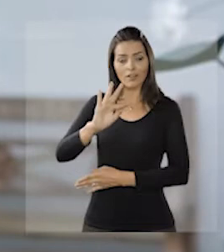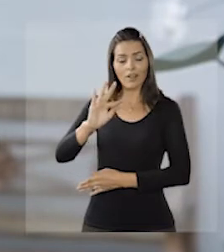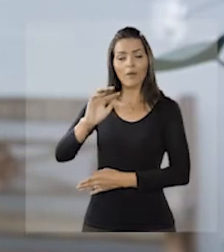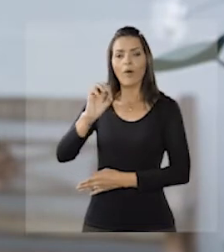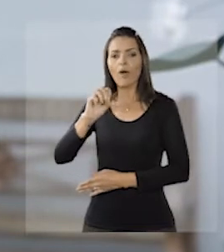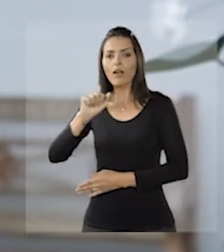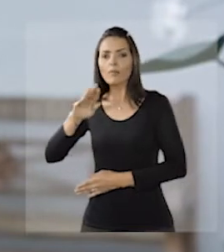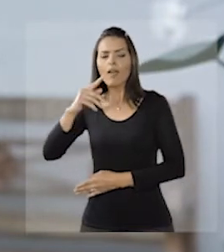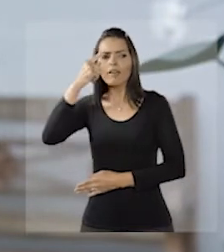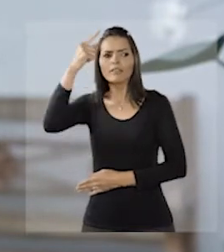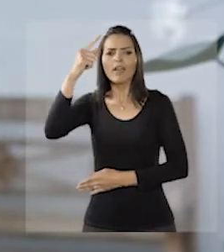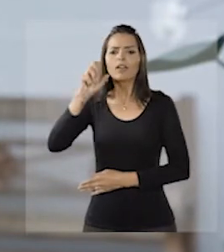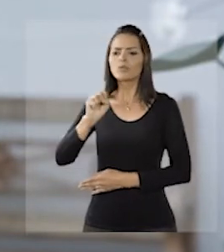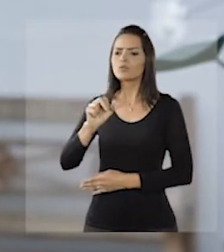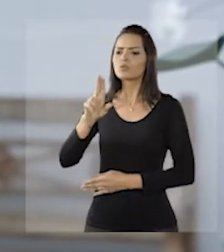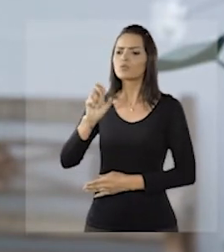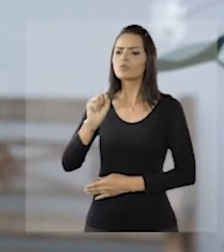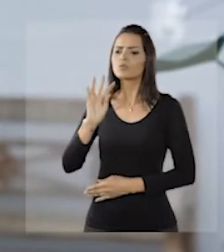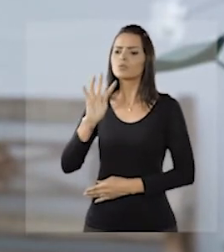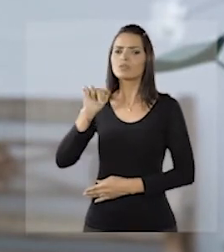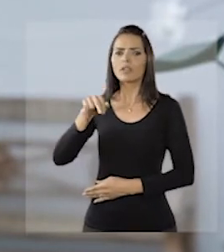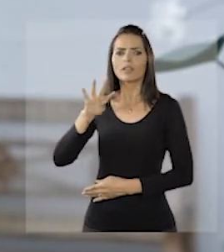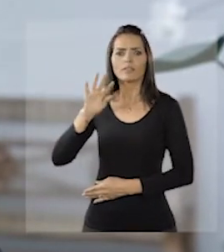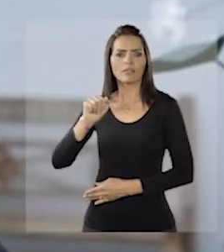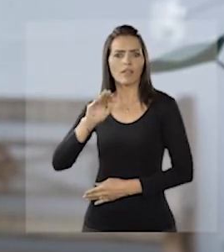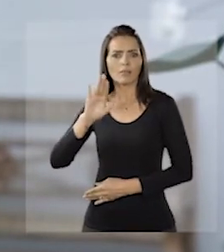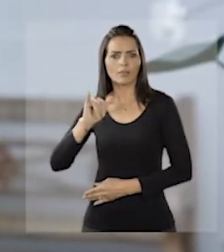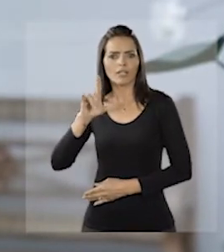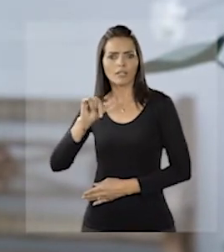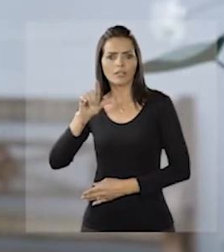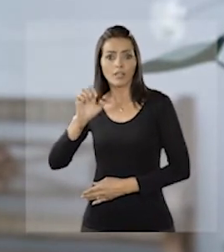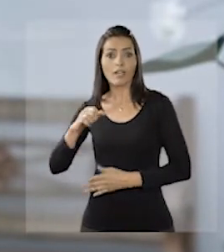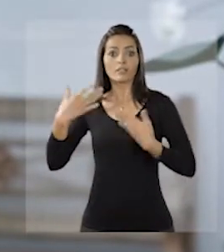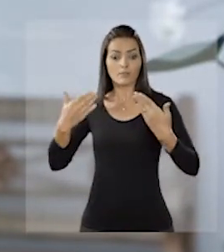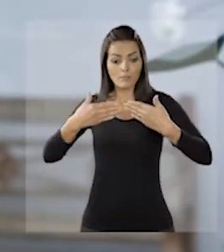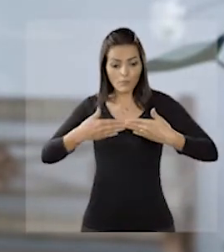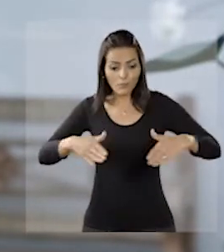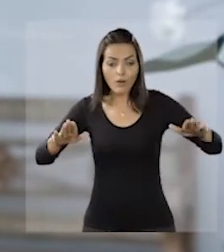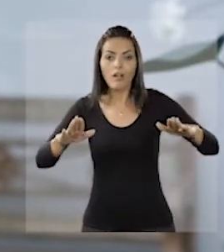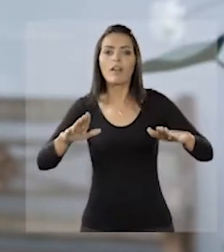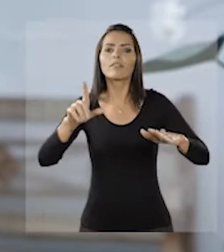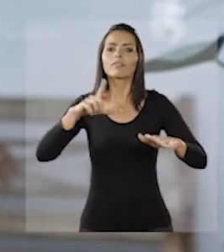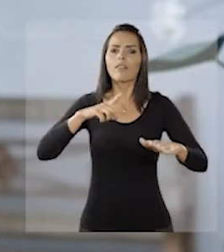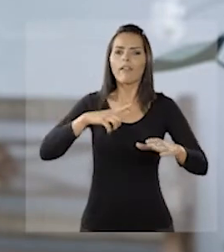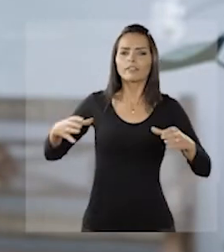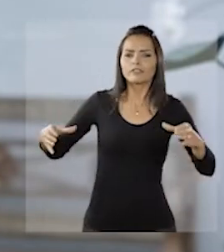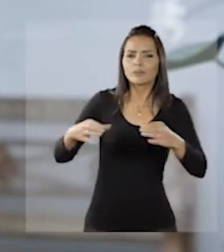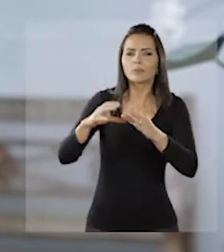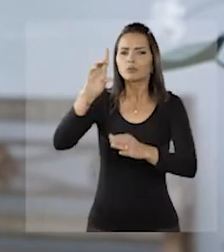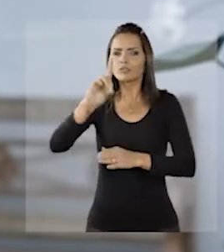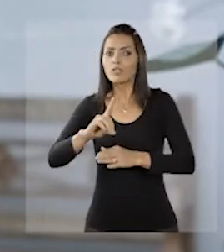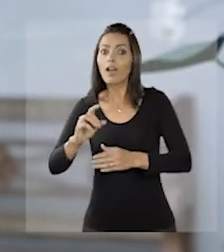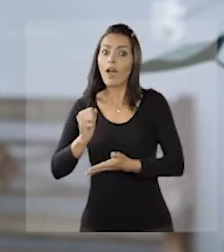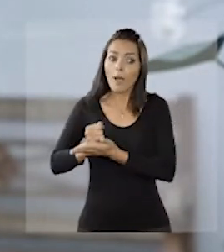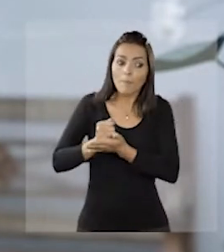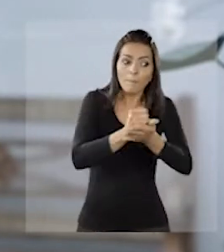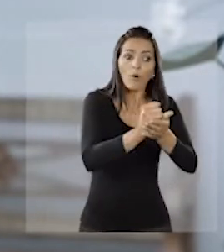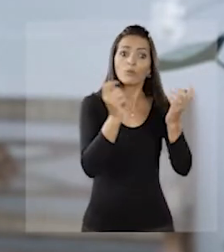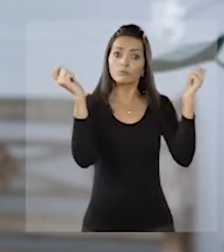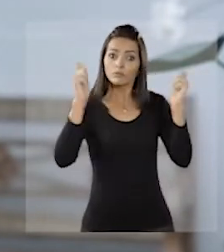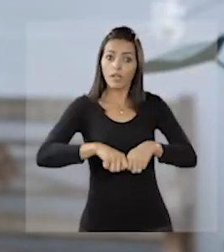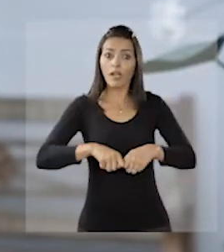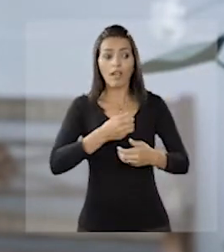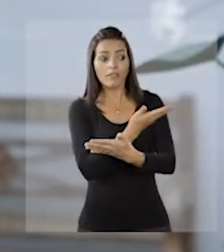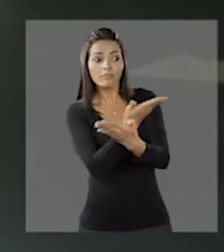ideia inicial da sustentabilidade, né? E a partir desse momento, com apoio incondicional da diretoria, chegamos ao